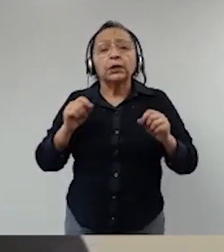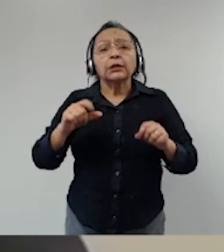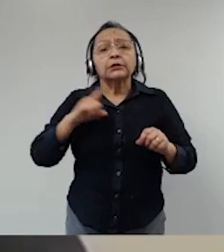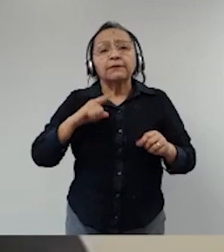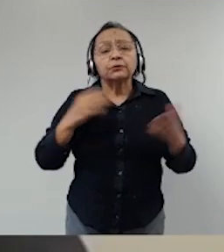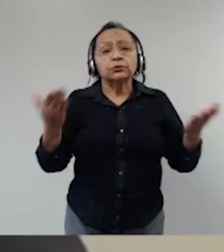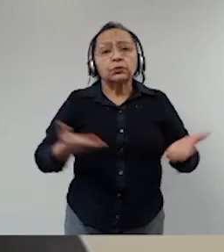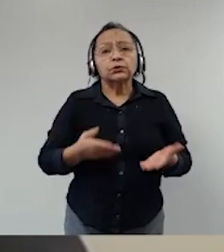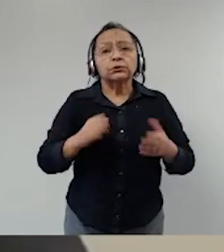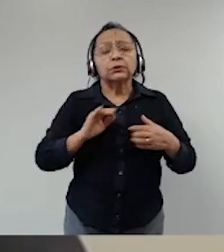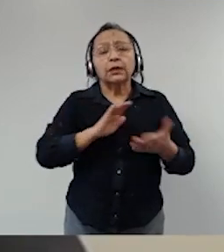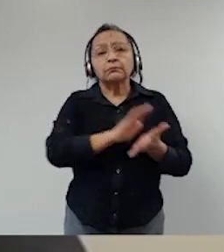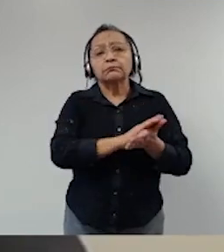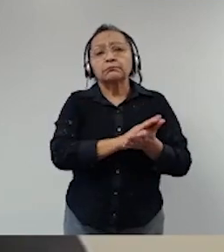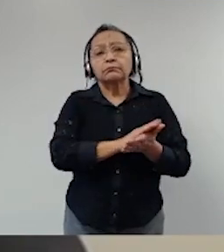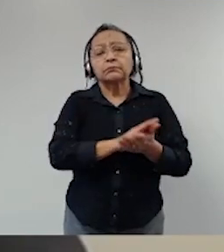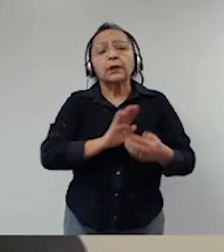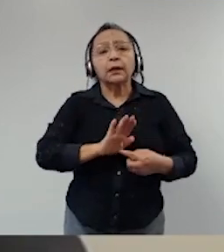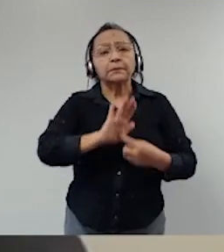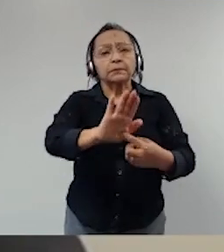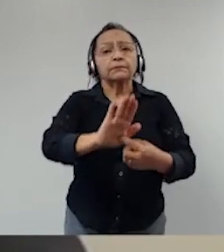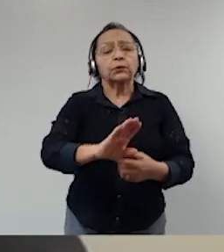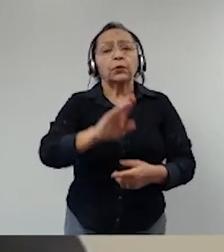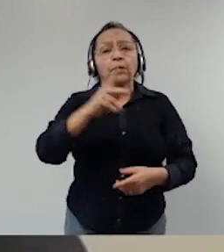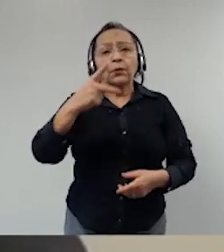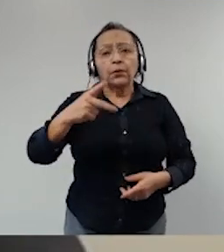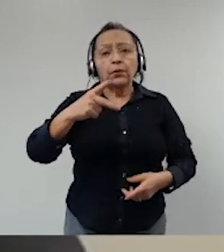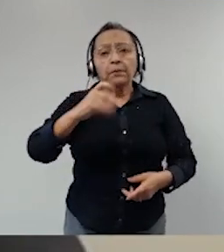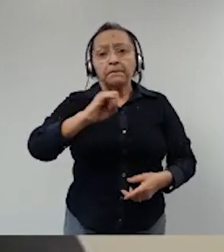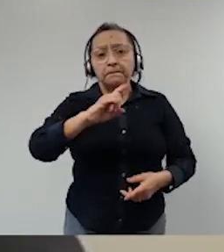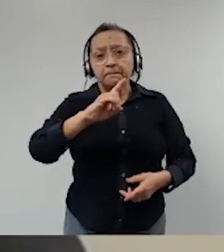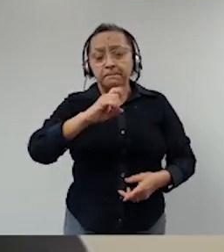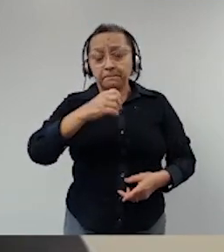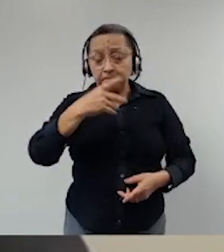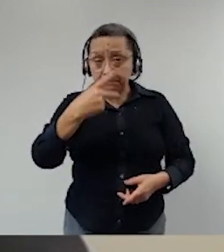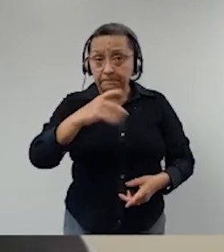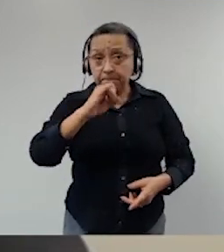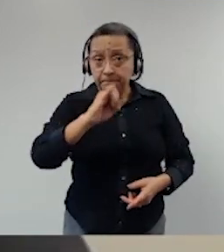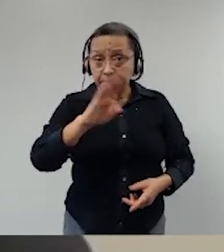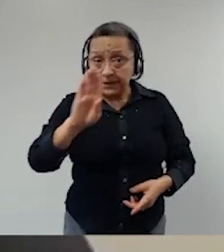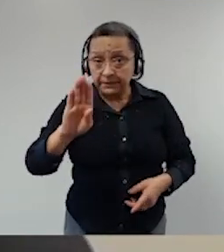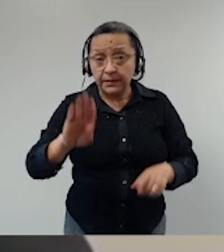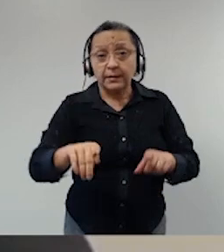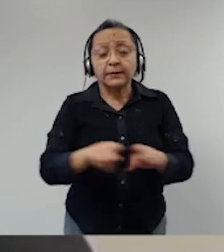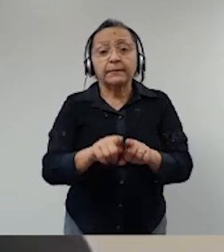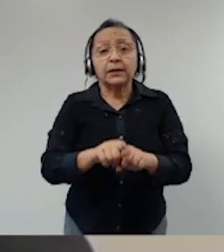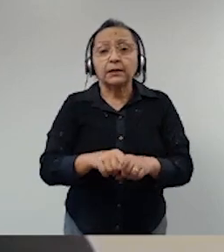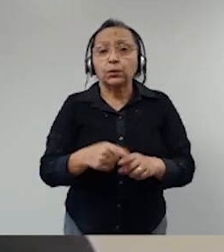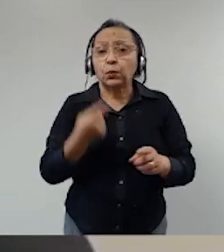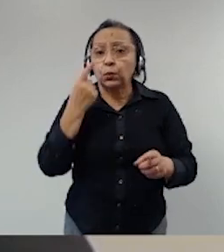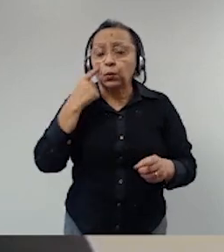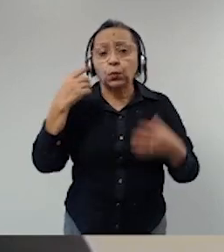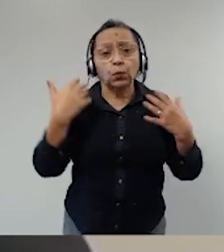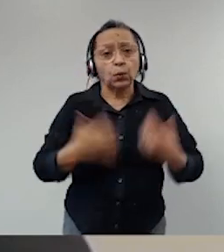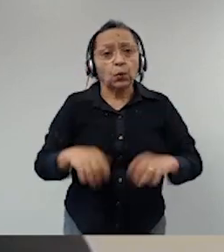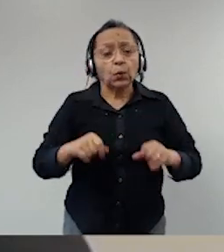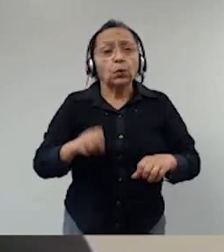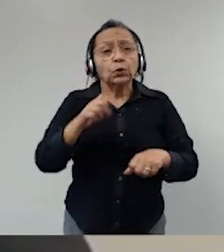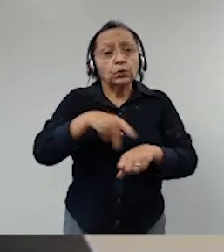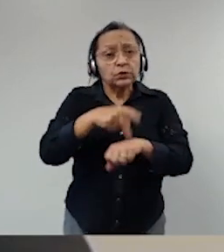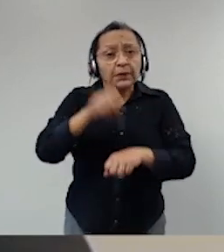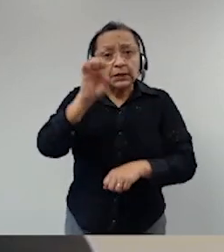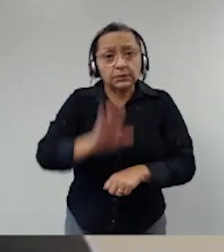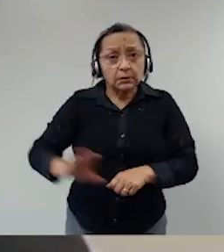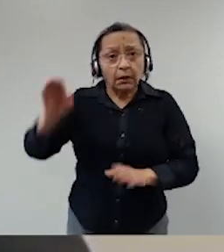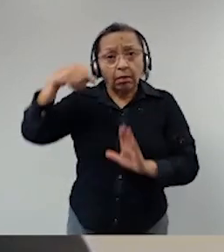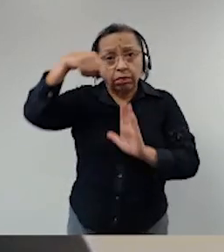Interno Bruto da União Europeia e no Produto Interno Bruto de Portugal no terceiro trimestre são dramáticos. O PIB da União Europeia caiu